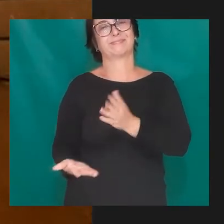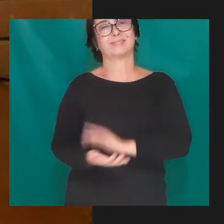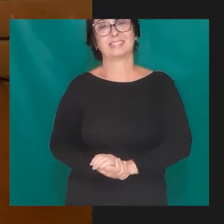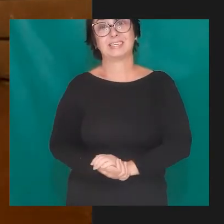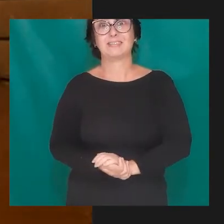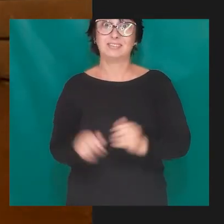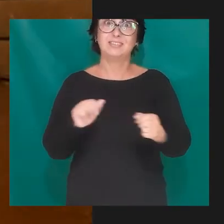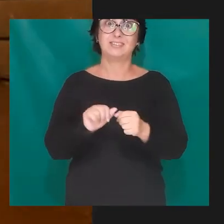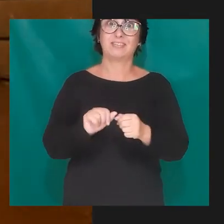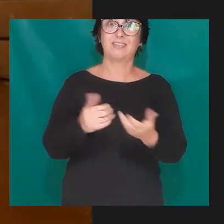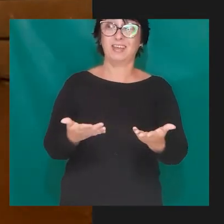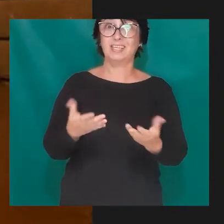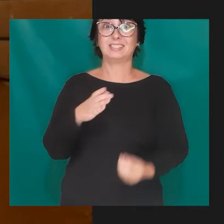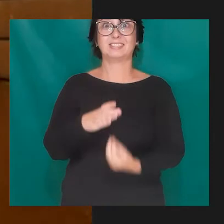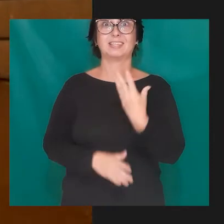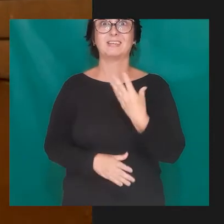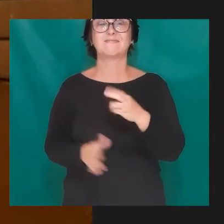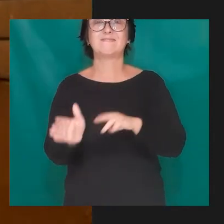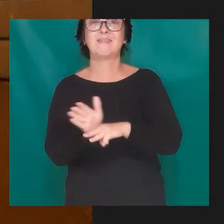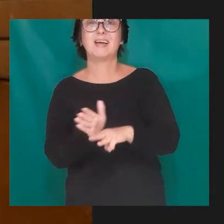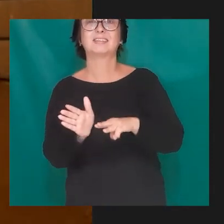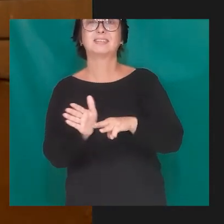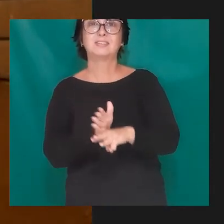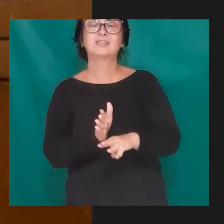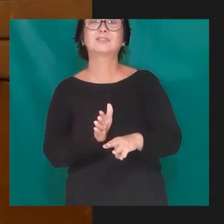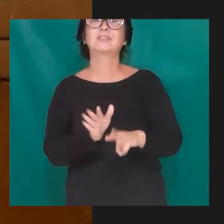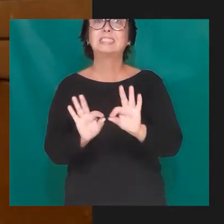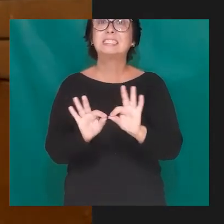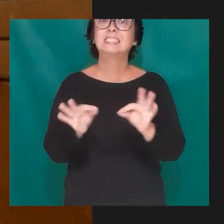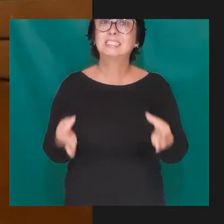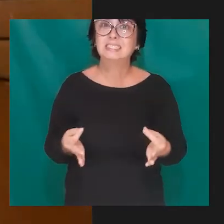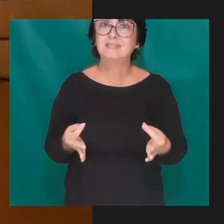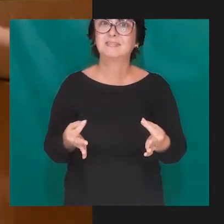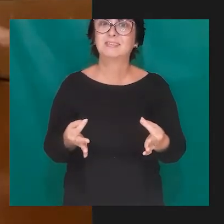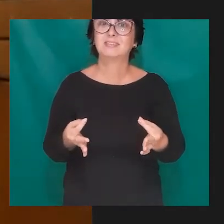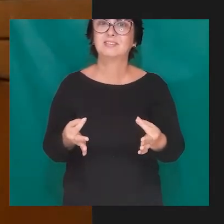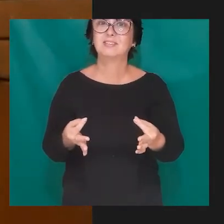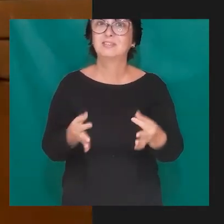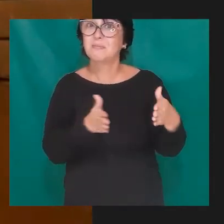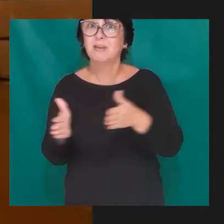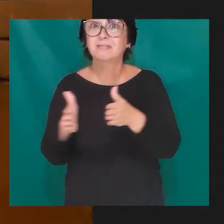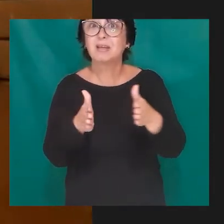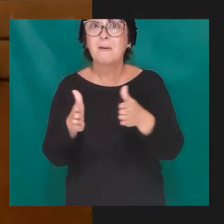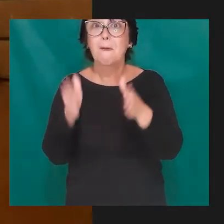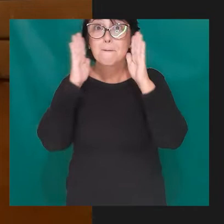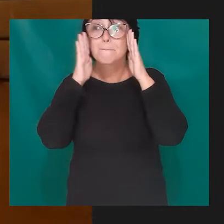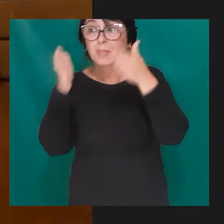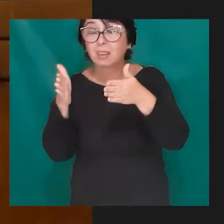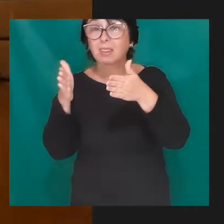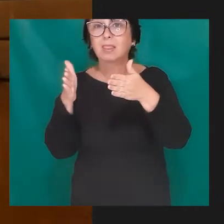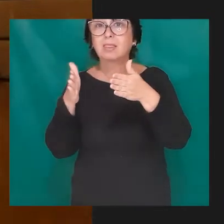a gente fez criou esse método de forma a dar um simplificado, para dar um norte, para dar uma educação. Coisa que a